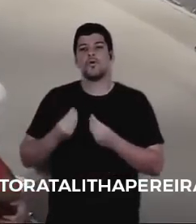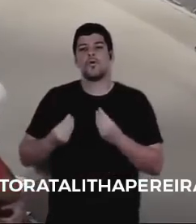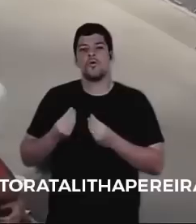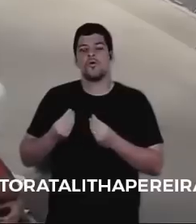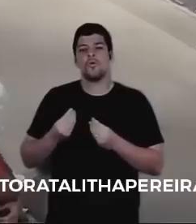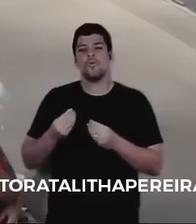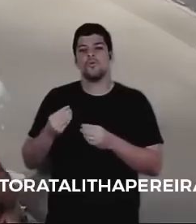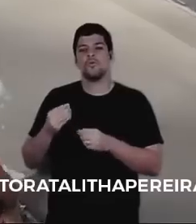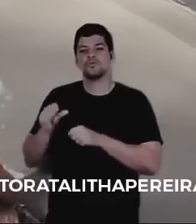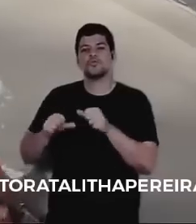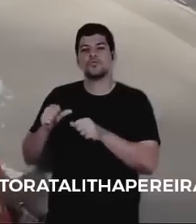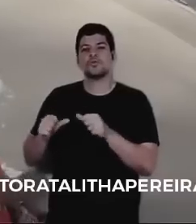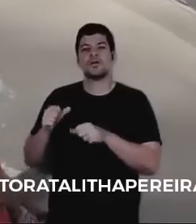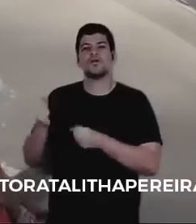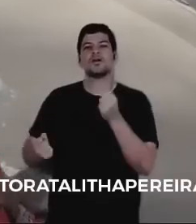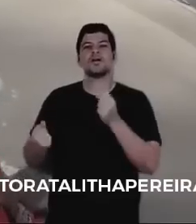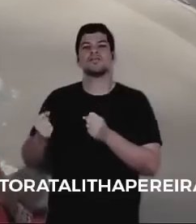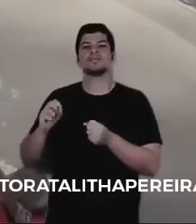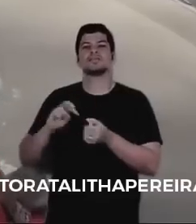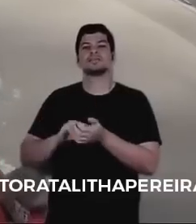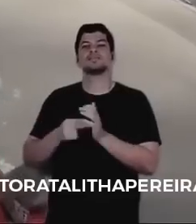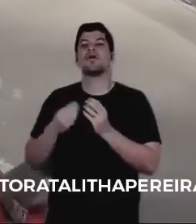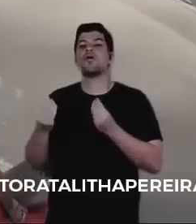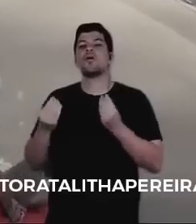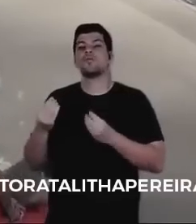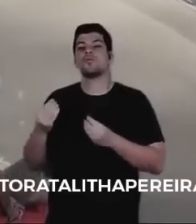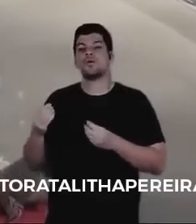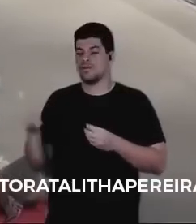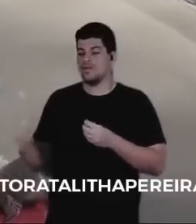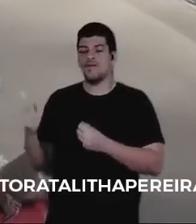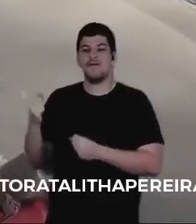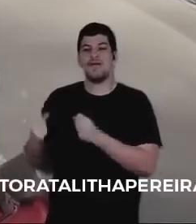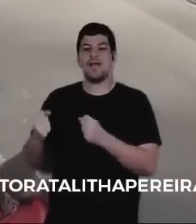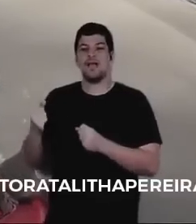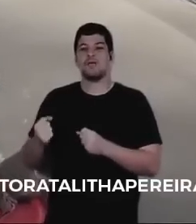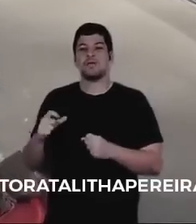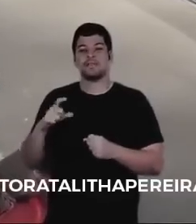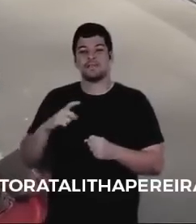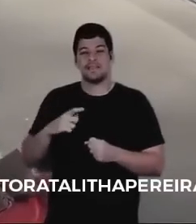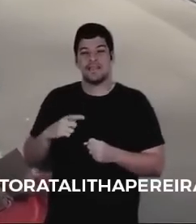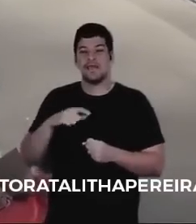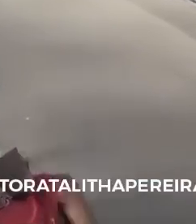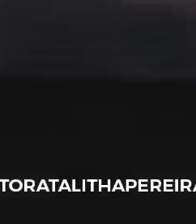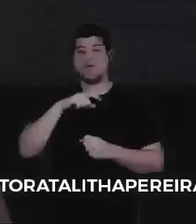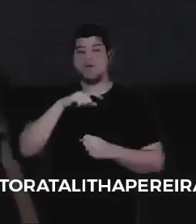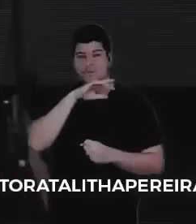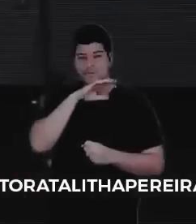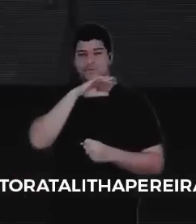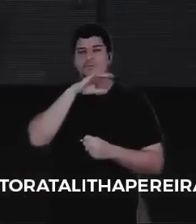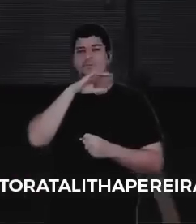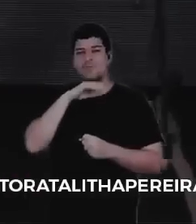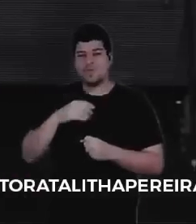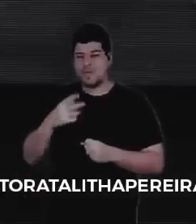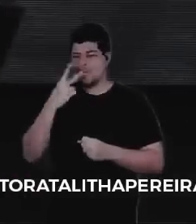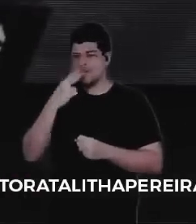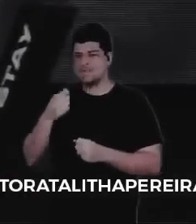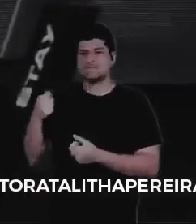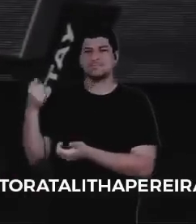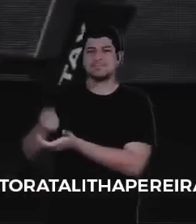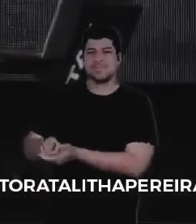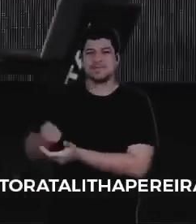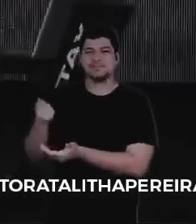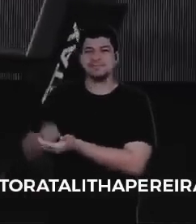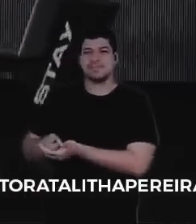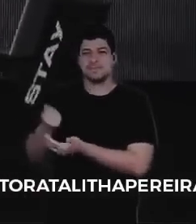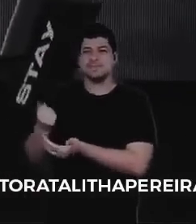você vê que o carro só dá problema. Você gasta com um bichinho, né, muito mais do que você se você